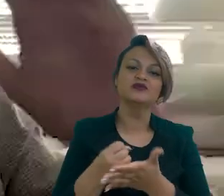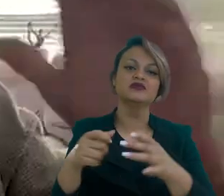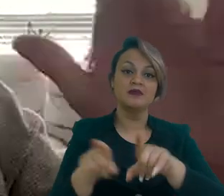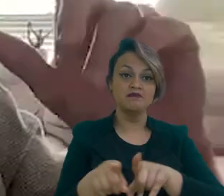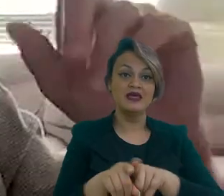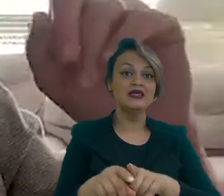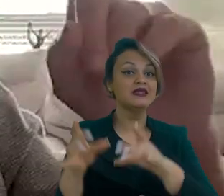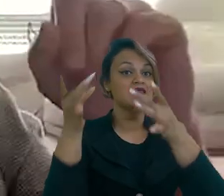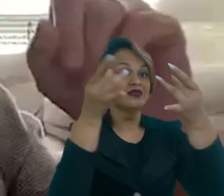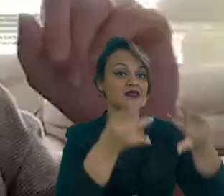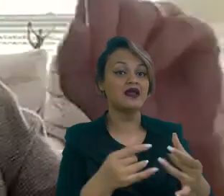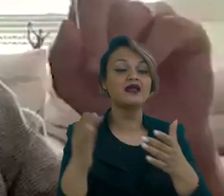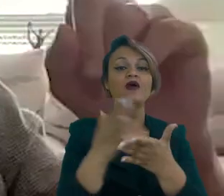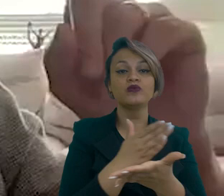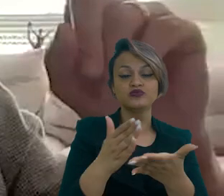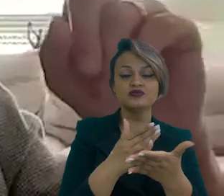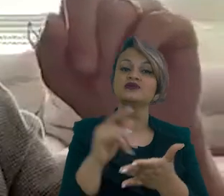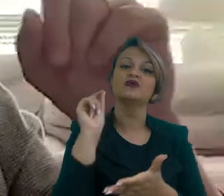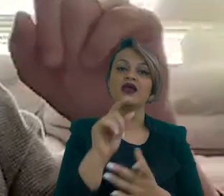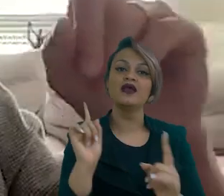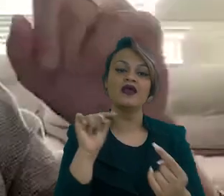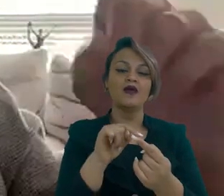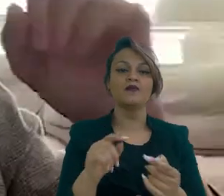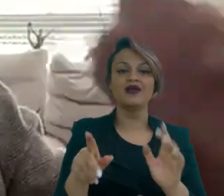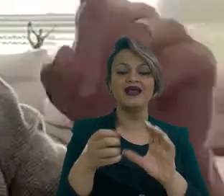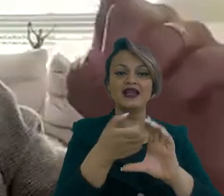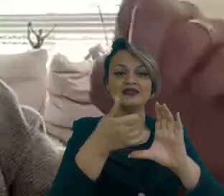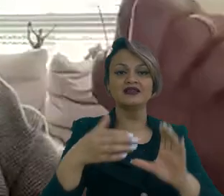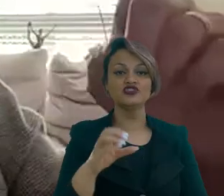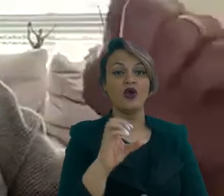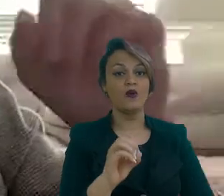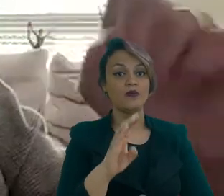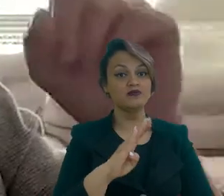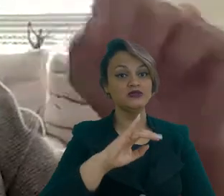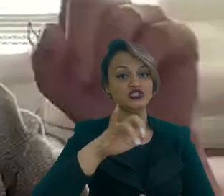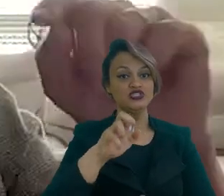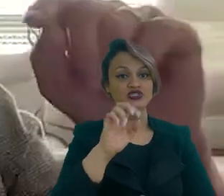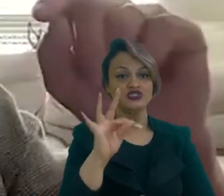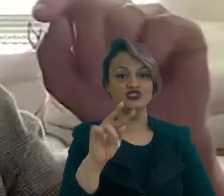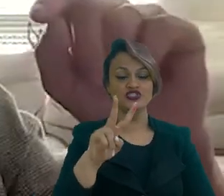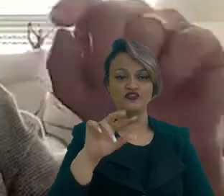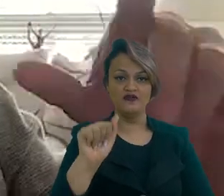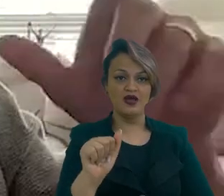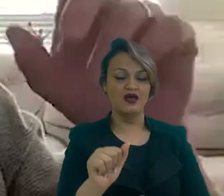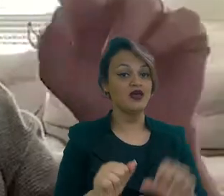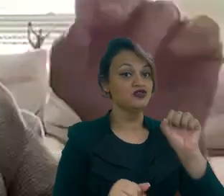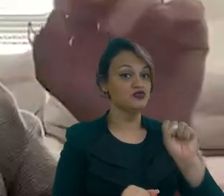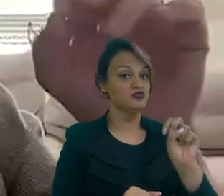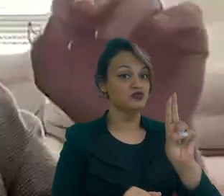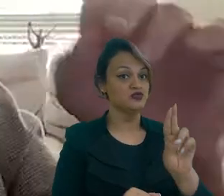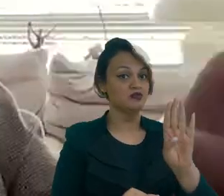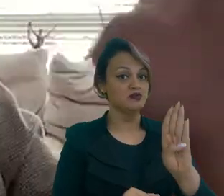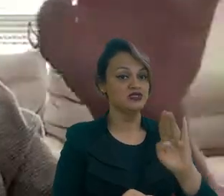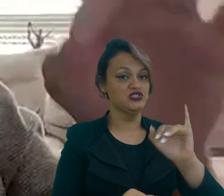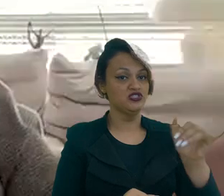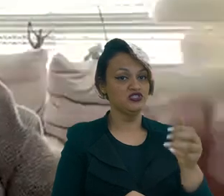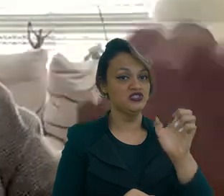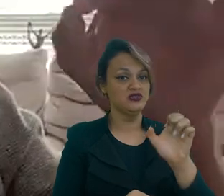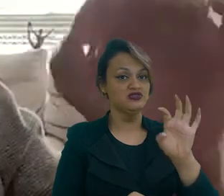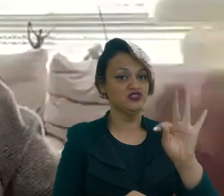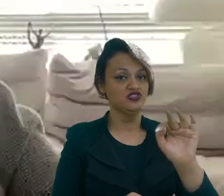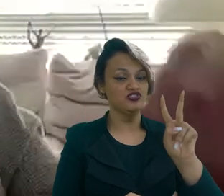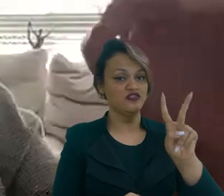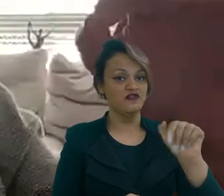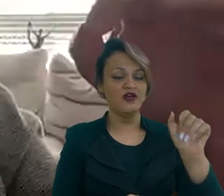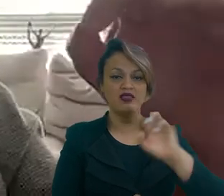contratual com o detalhe de que ela é objetiva não é subjetiva então o código civil por